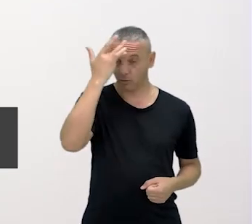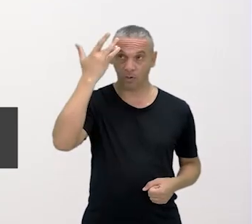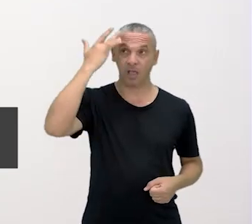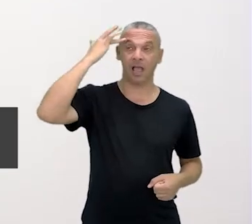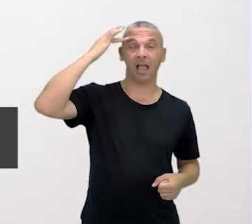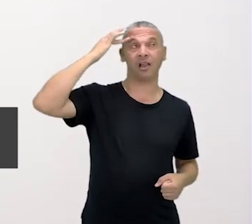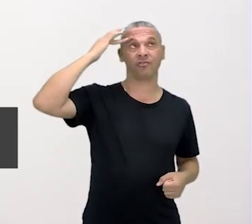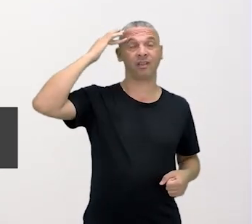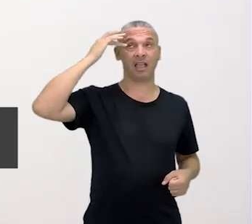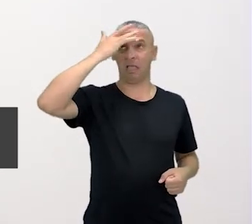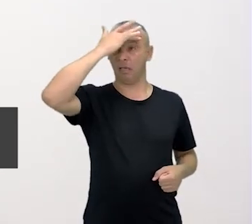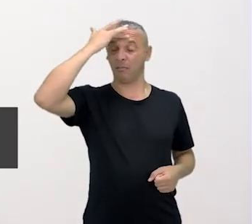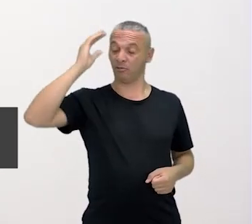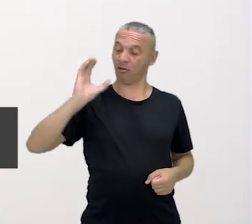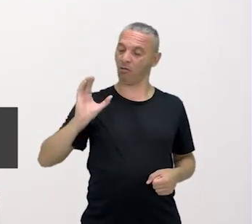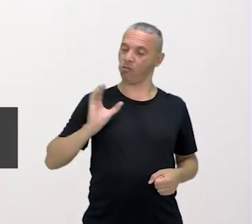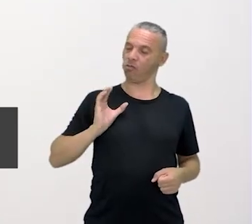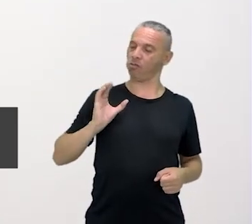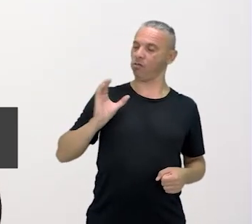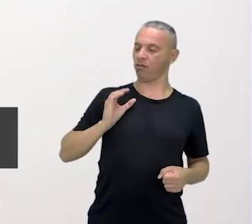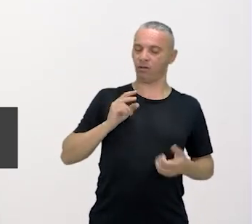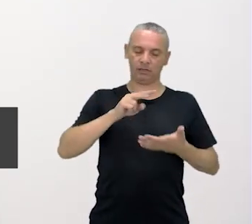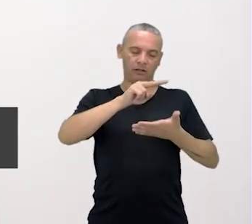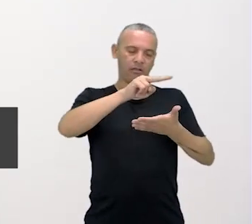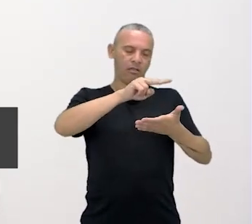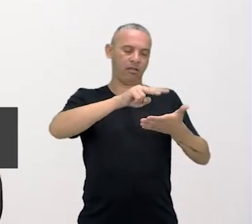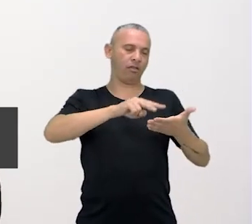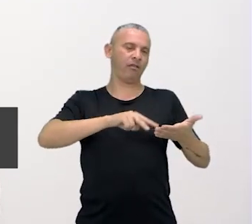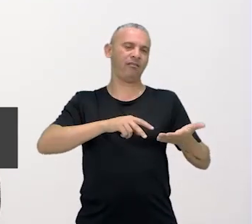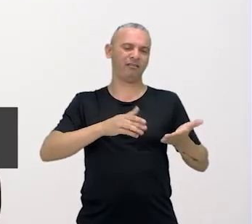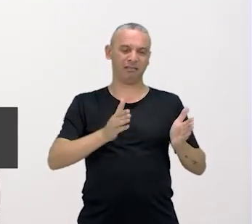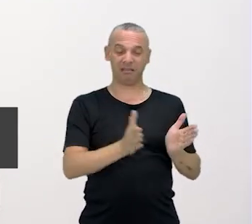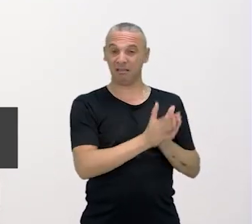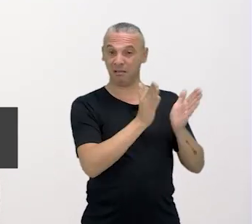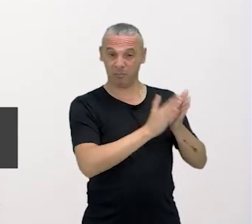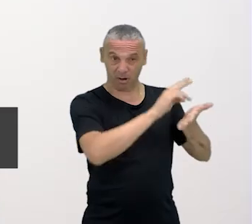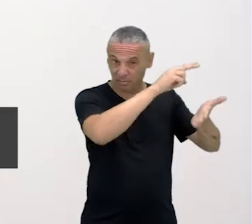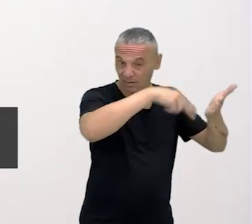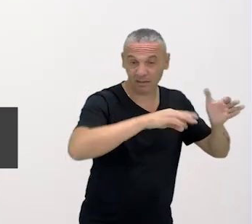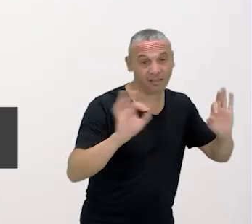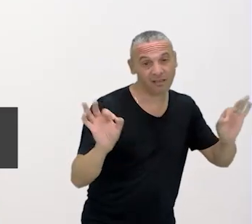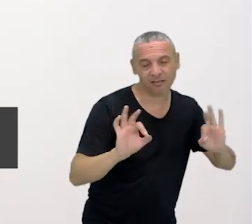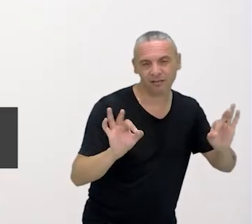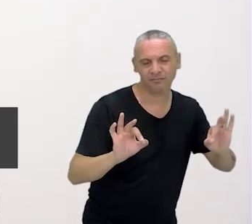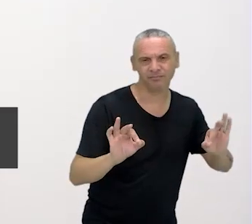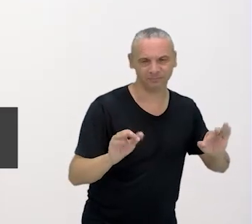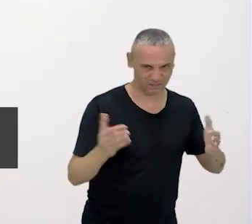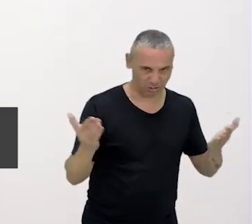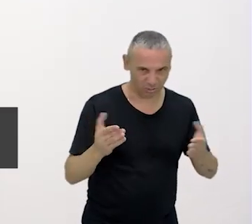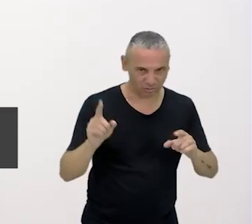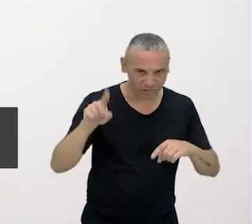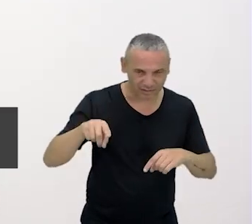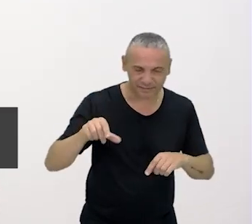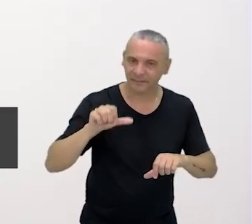né? Ou seja, pobre não lê. Bom, até hoje é um pouco assim, tá? A gente está mudando um pouco isso, tá? De querer